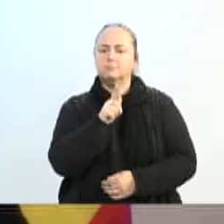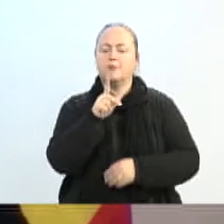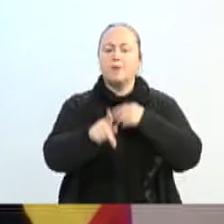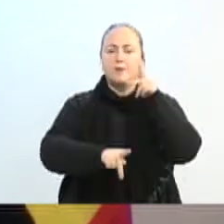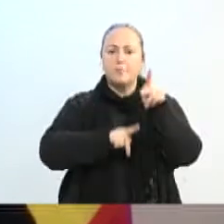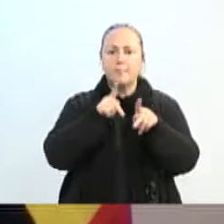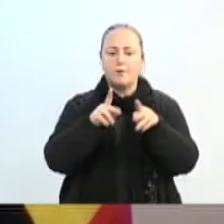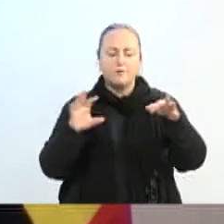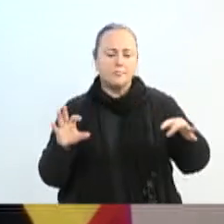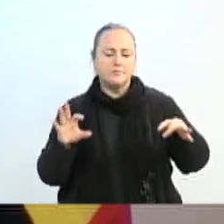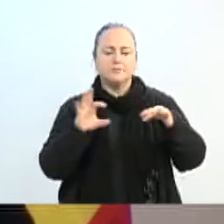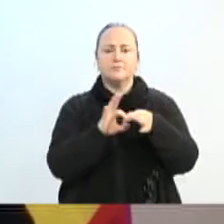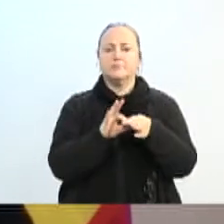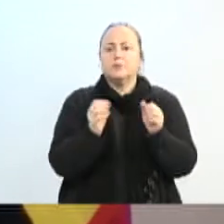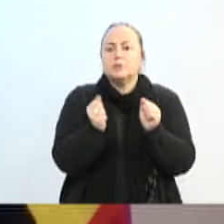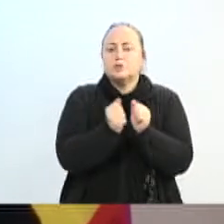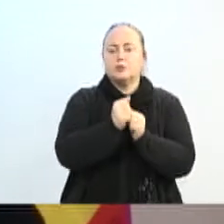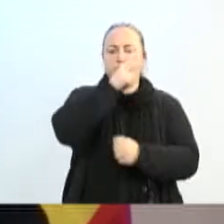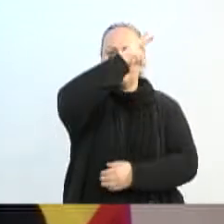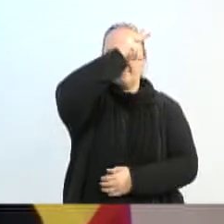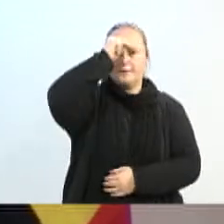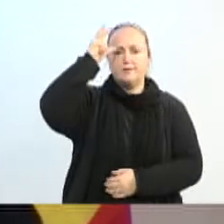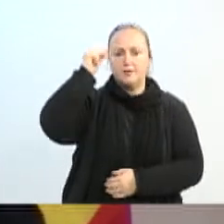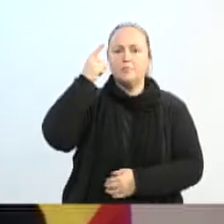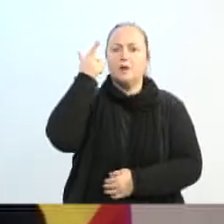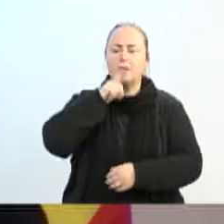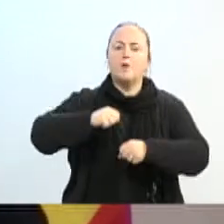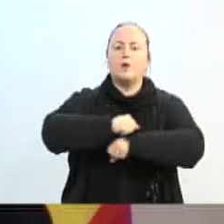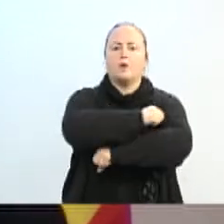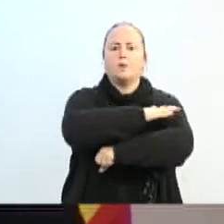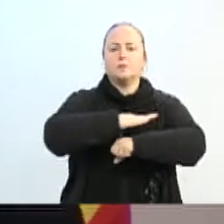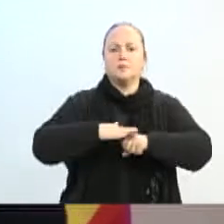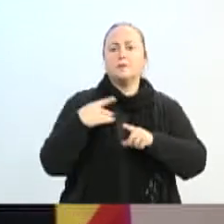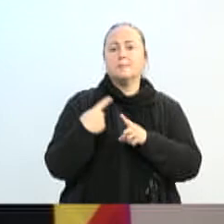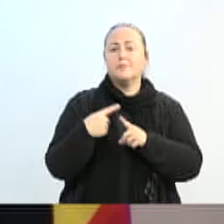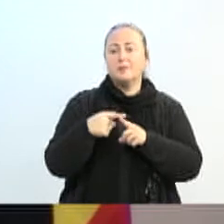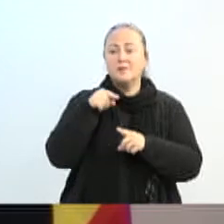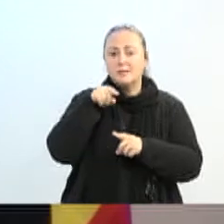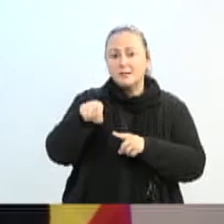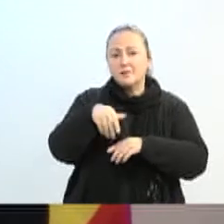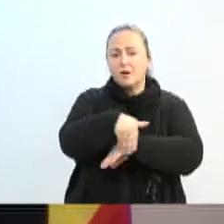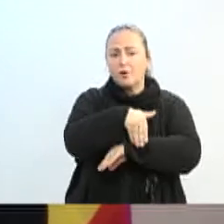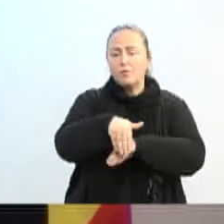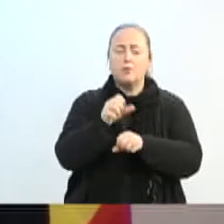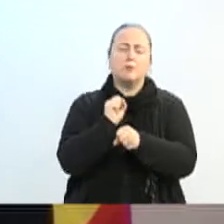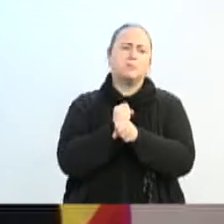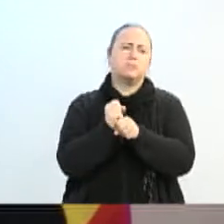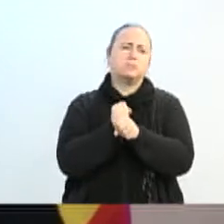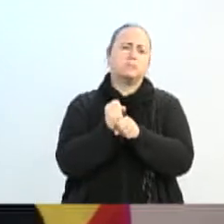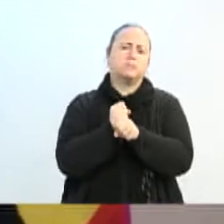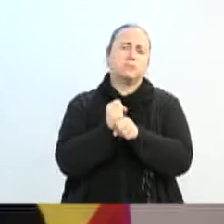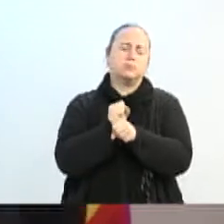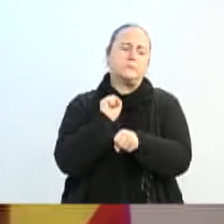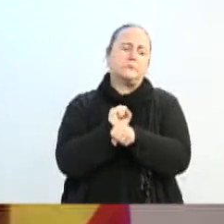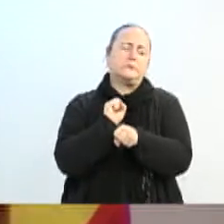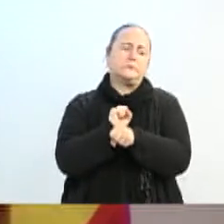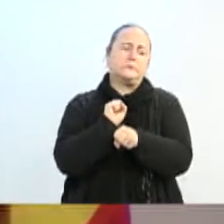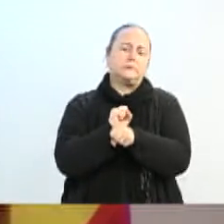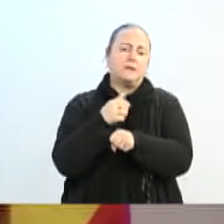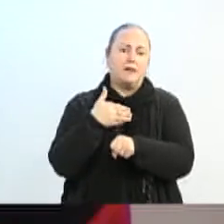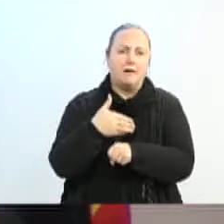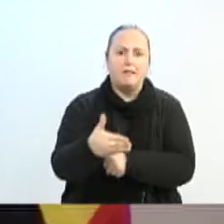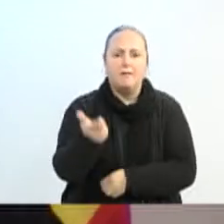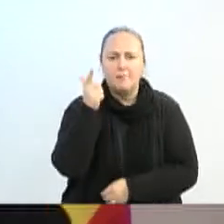promover essa benfeitoria já há muito tempo desejado e a guardada por essa população então